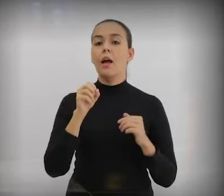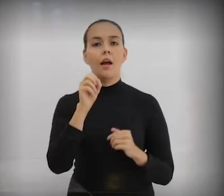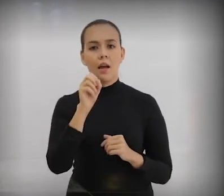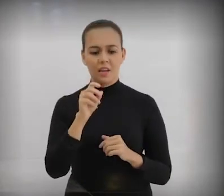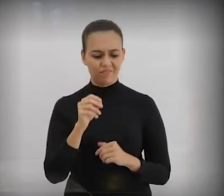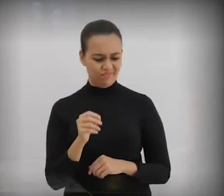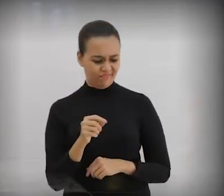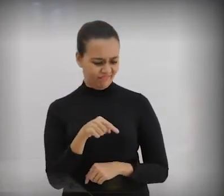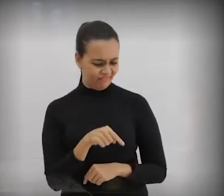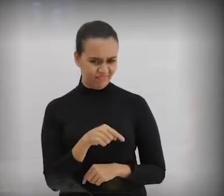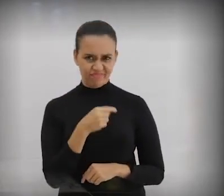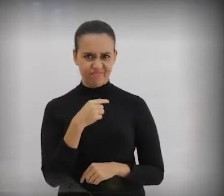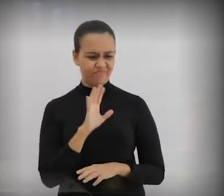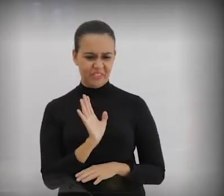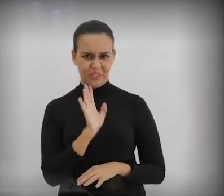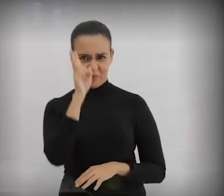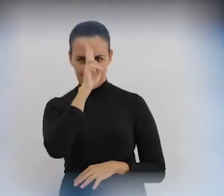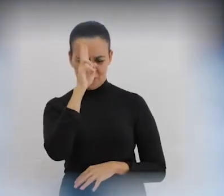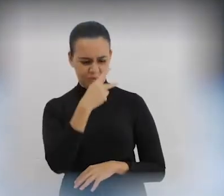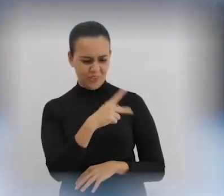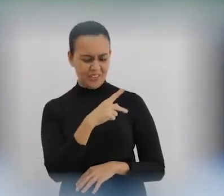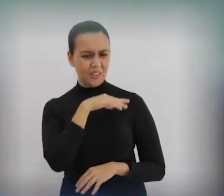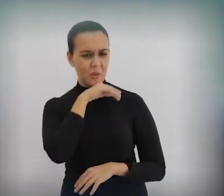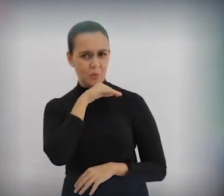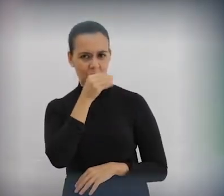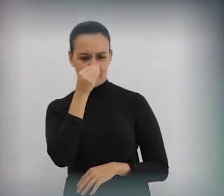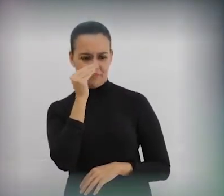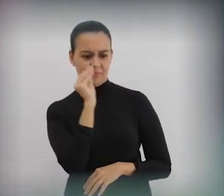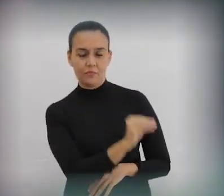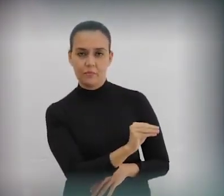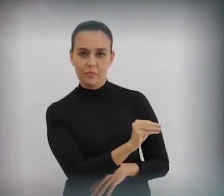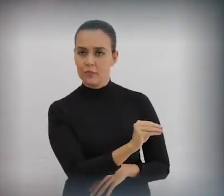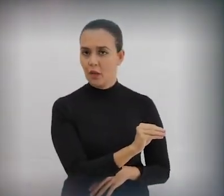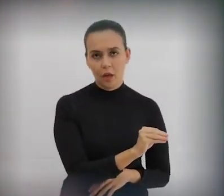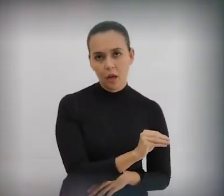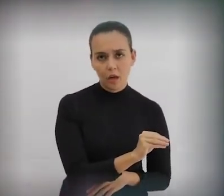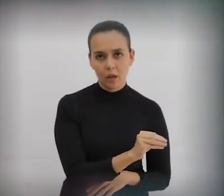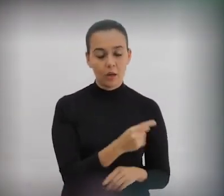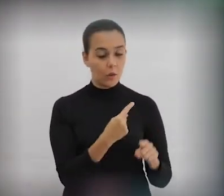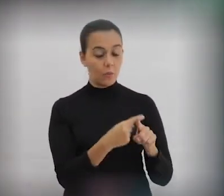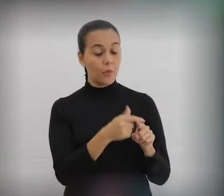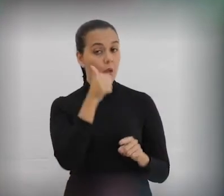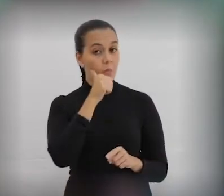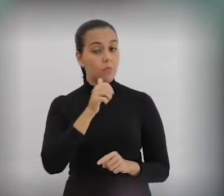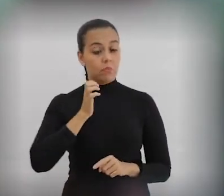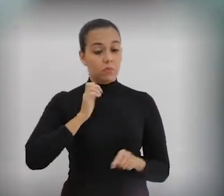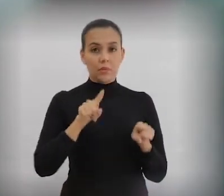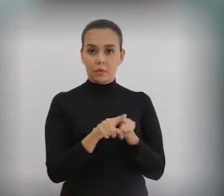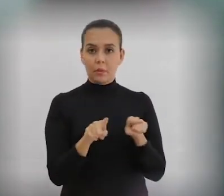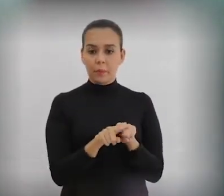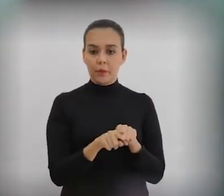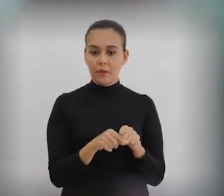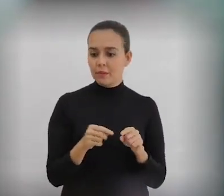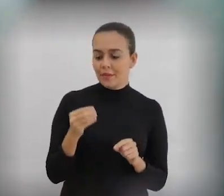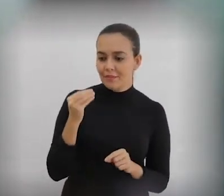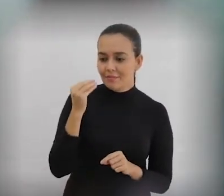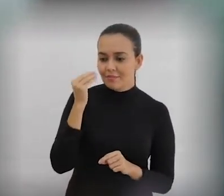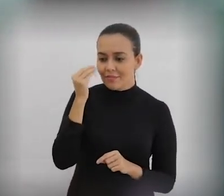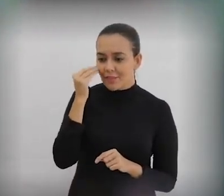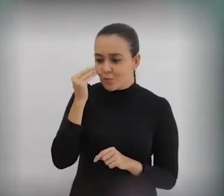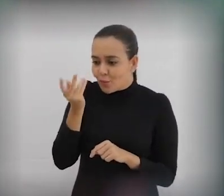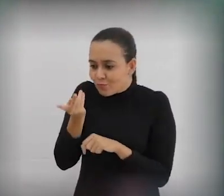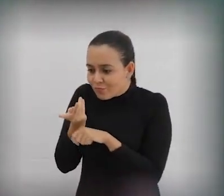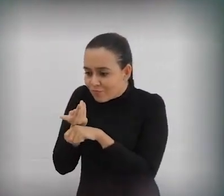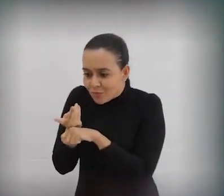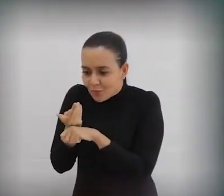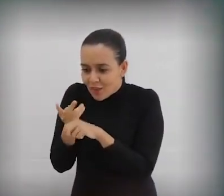lata do lixo da história. Porque ela era uma mulher de elite e que resolveu descobrir o Brasil primitivo, mas ela